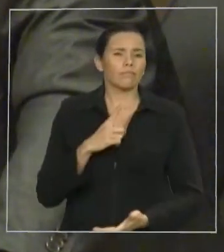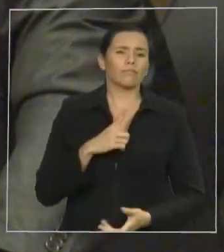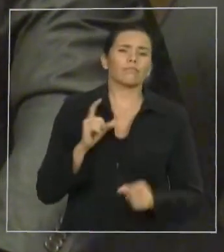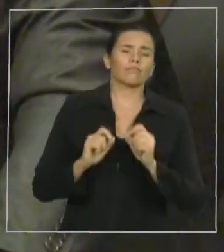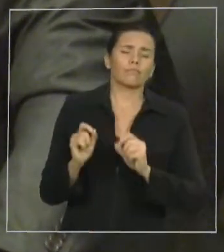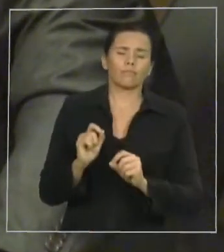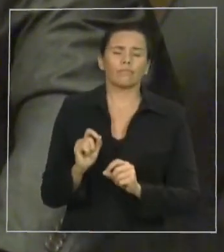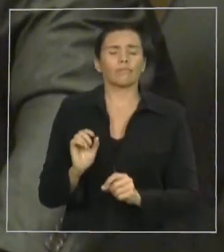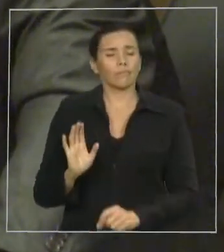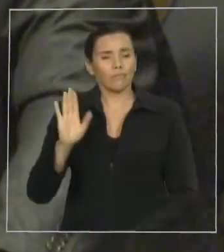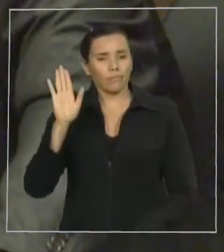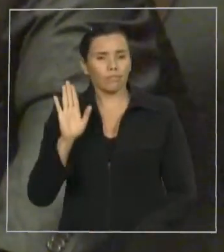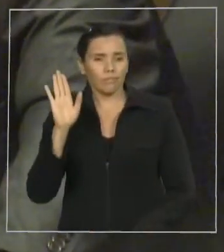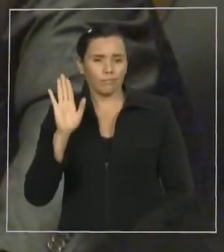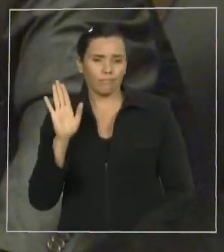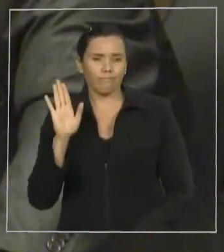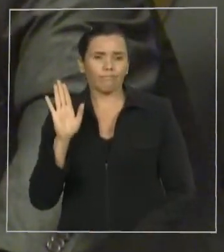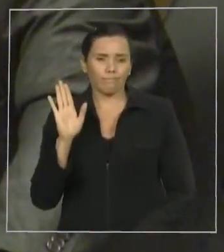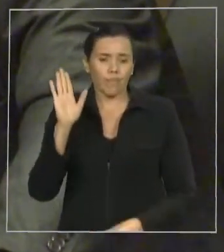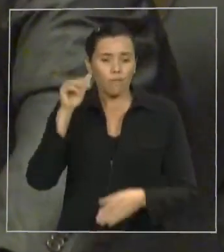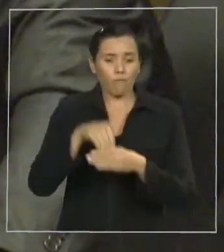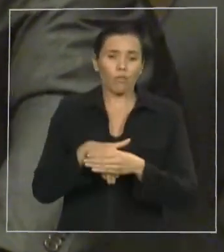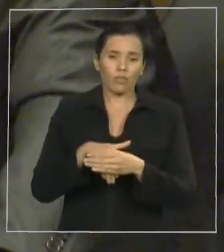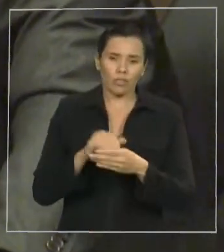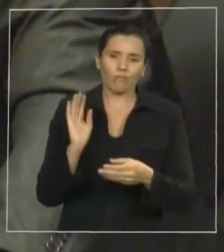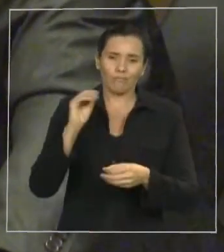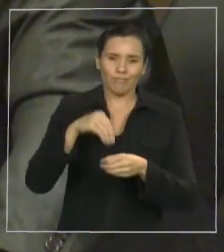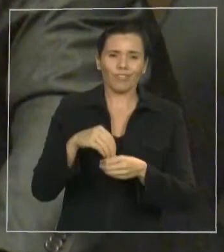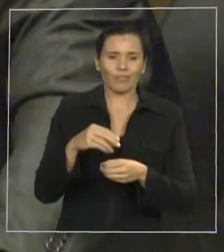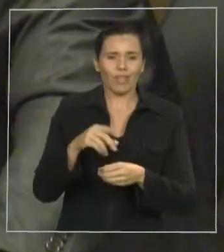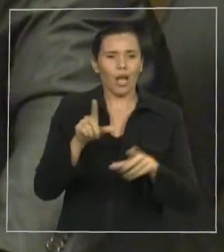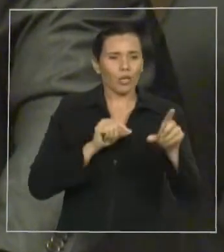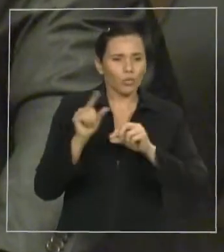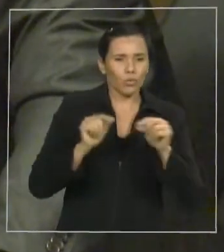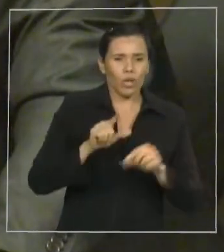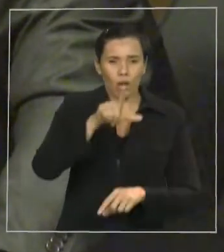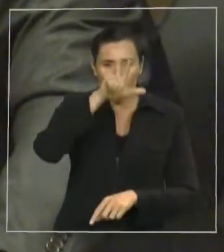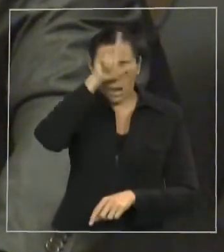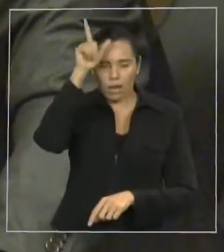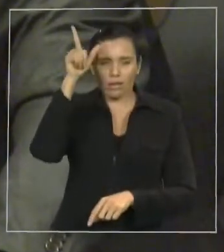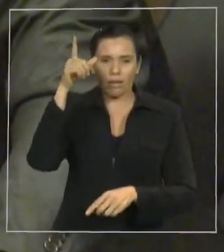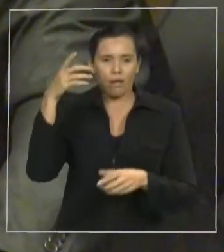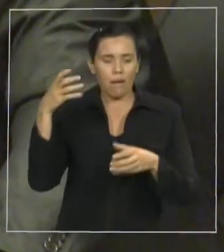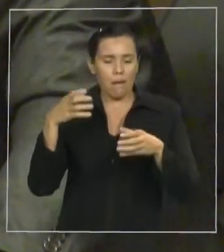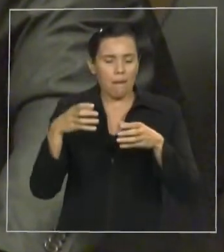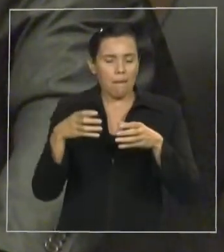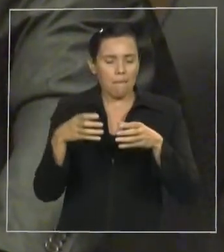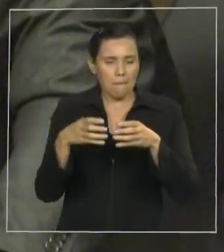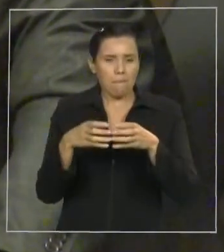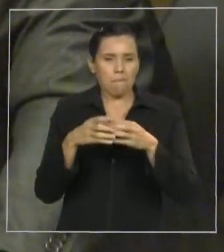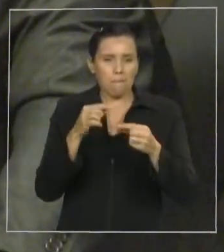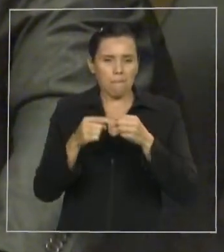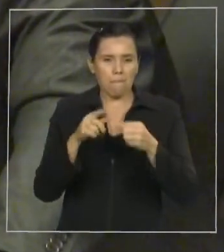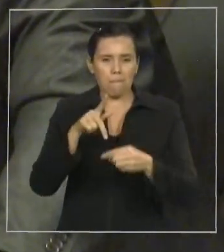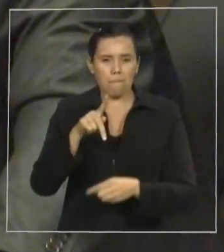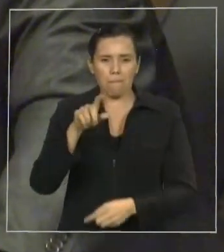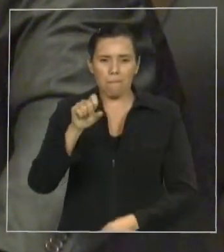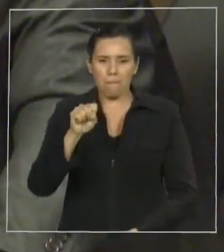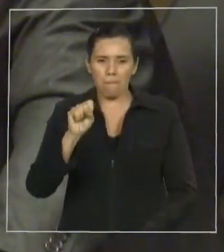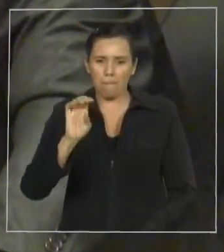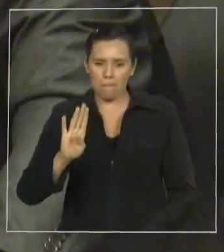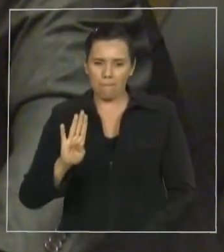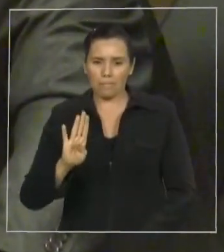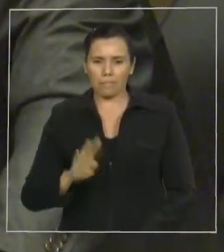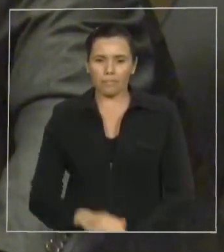muito mais segura e é uma situação que dá segurança política para quem quer ingressar no partido. É um partido que não tem